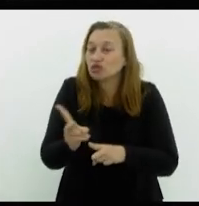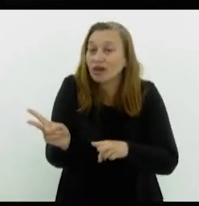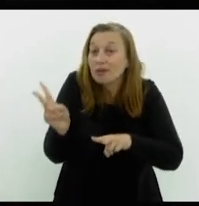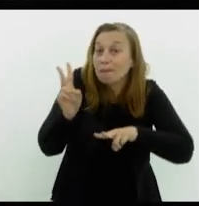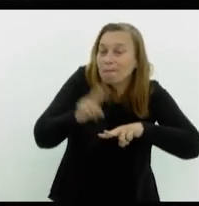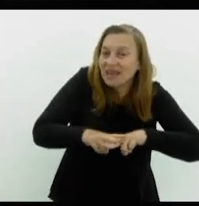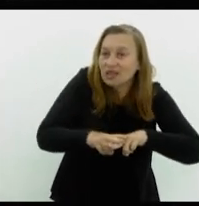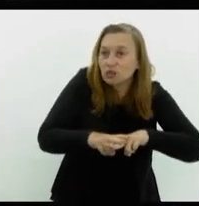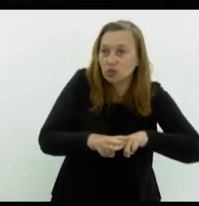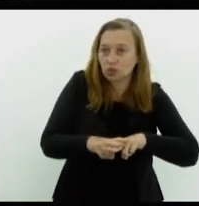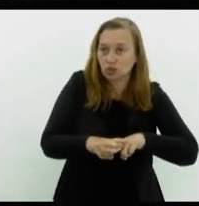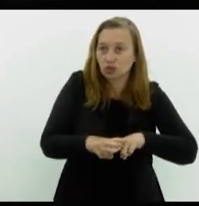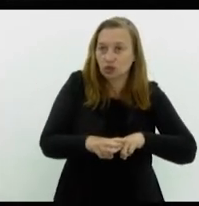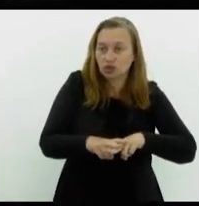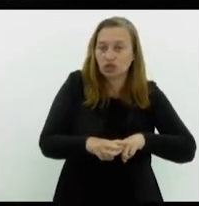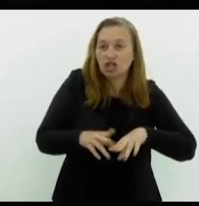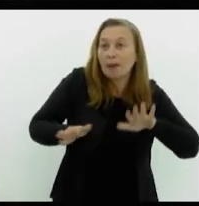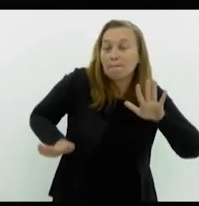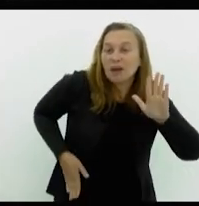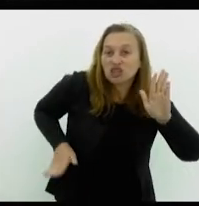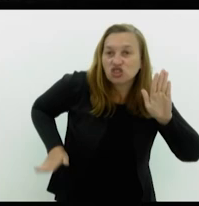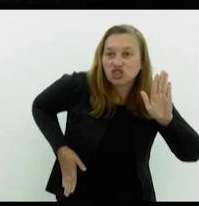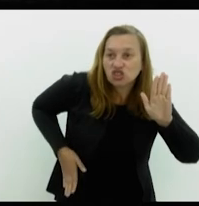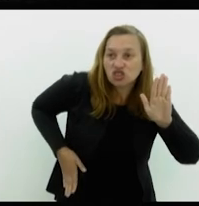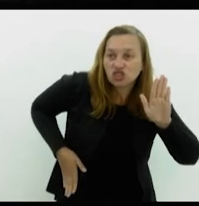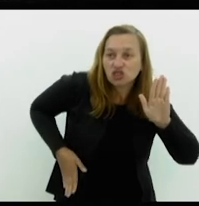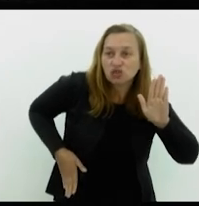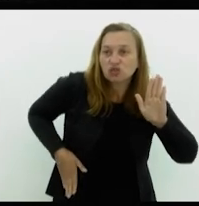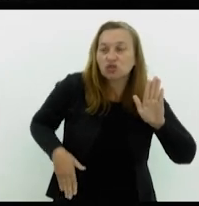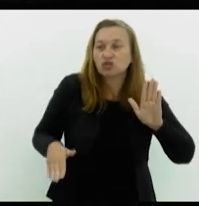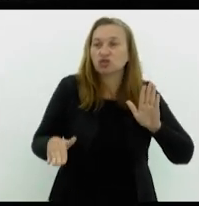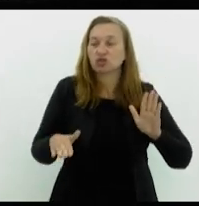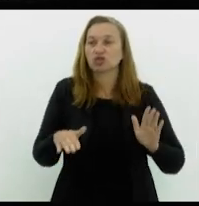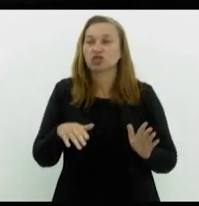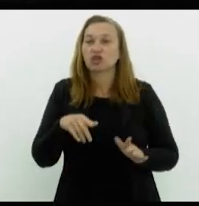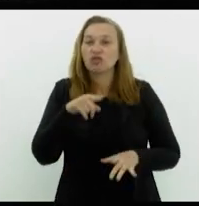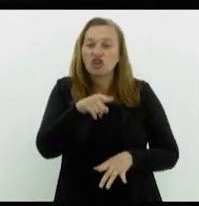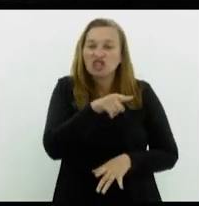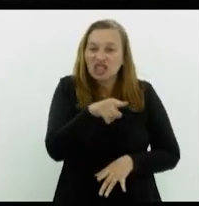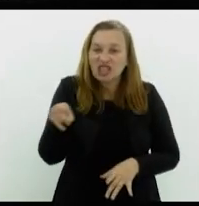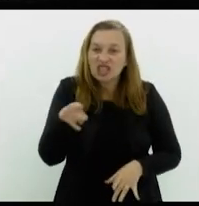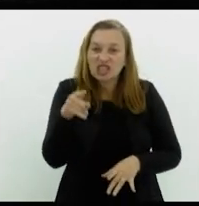trancados, traficantes, assassinos.